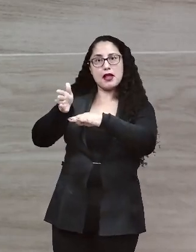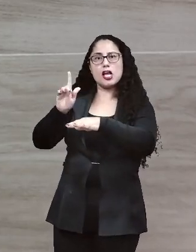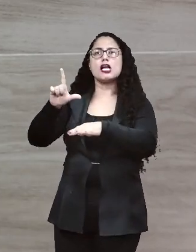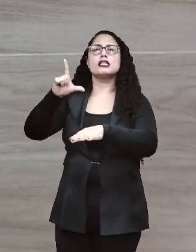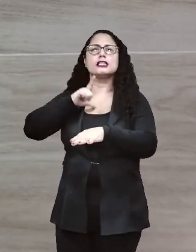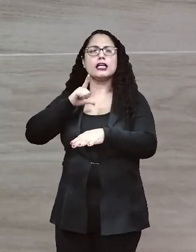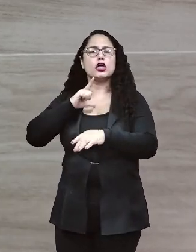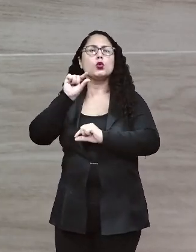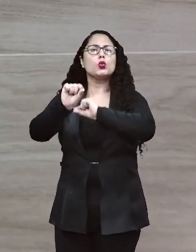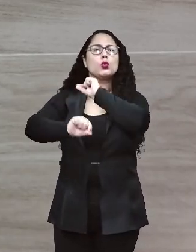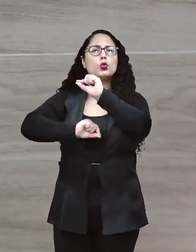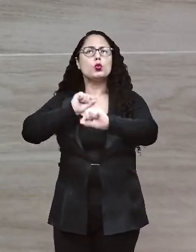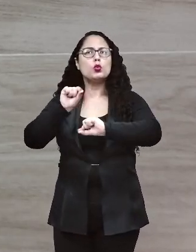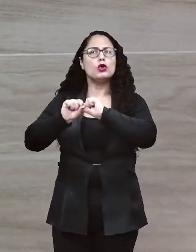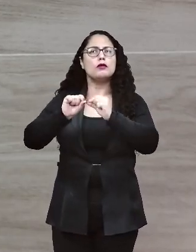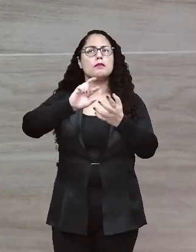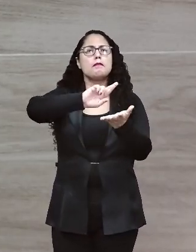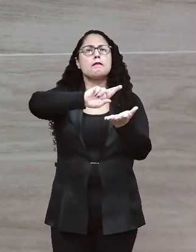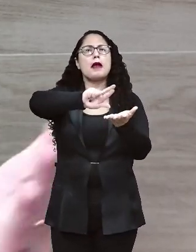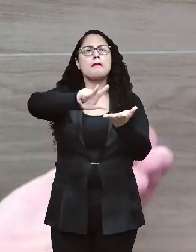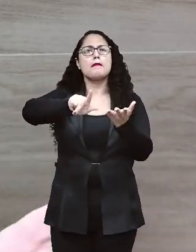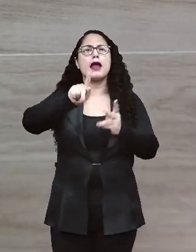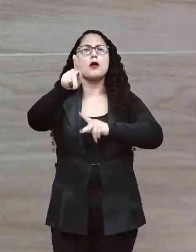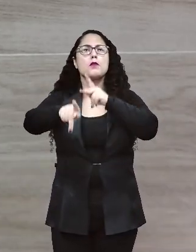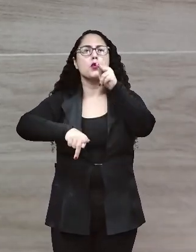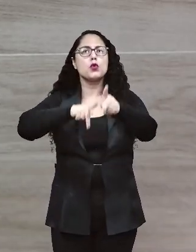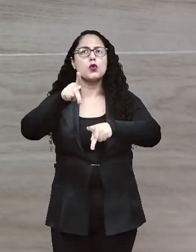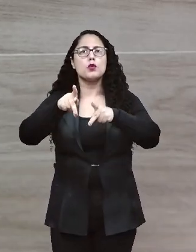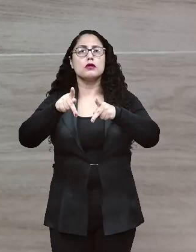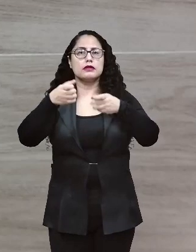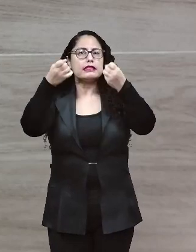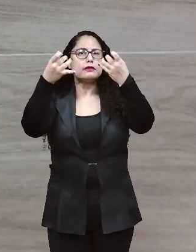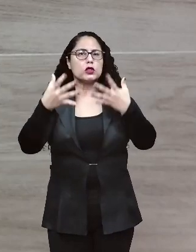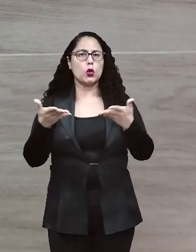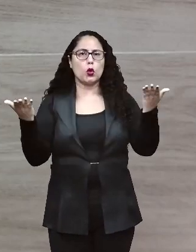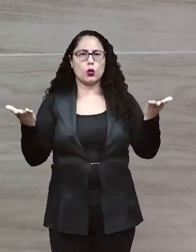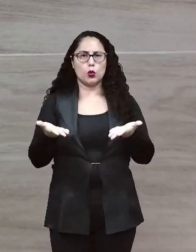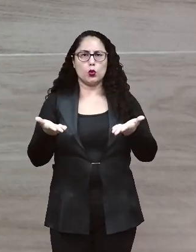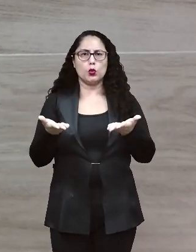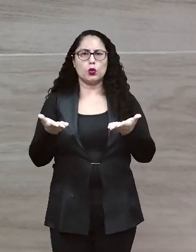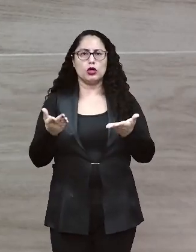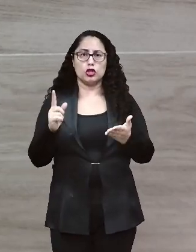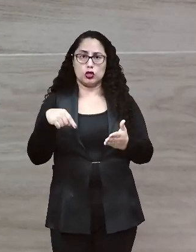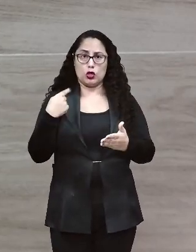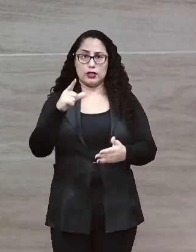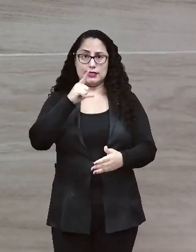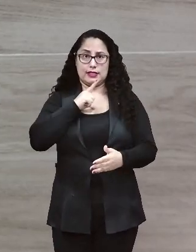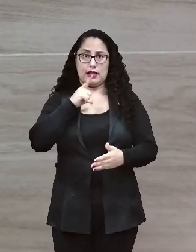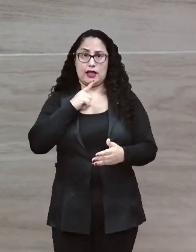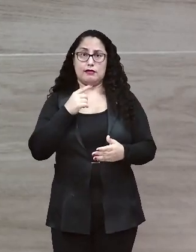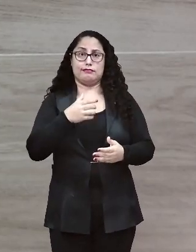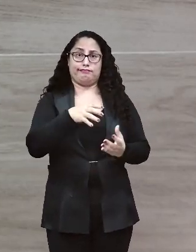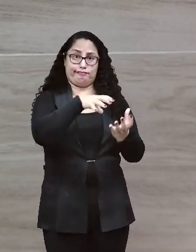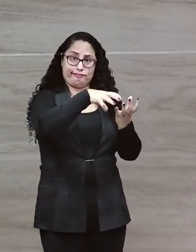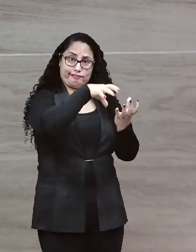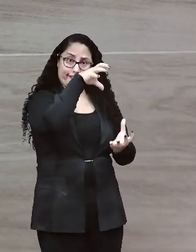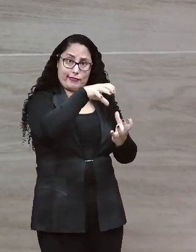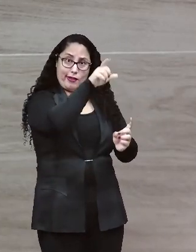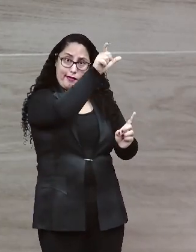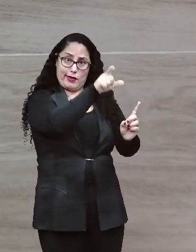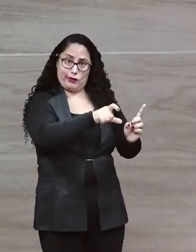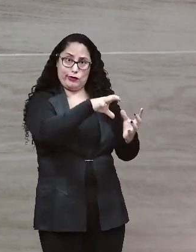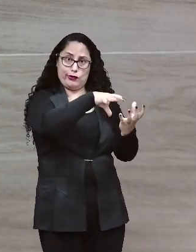temos diversos públicos, como você acabou de colocar, e então nós temos os idosos, as